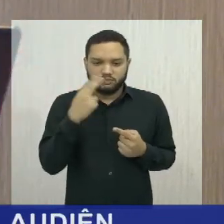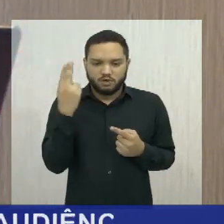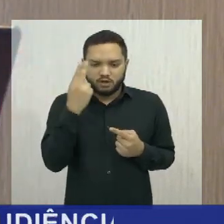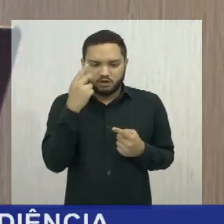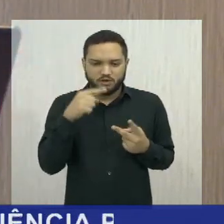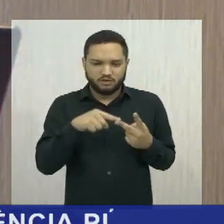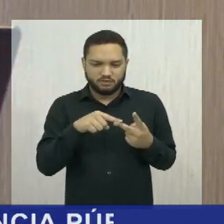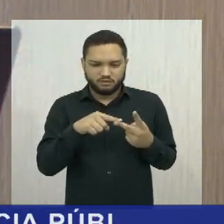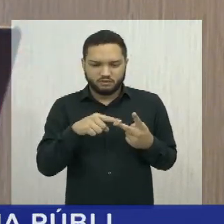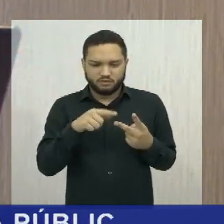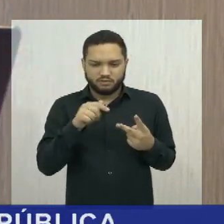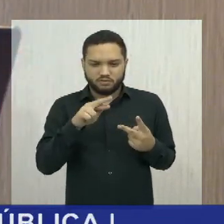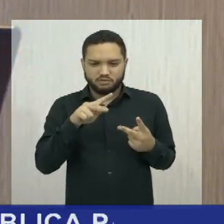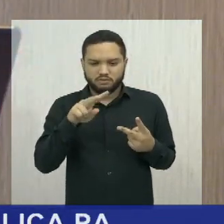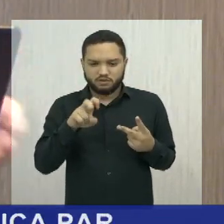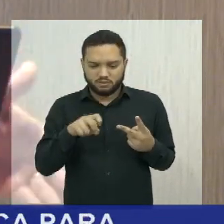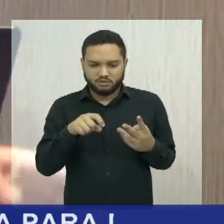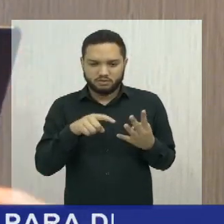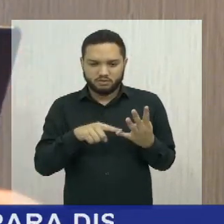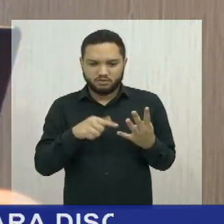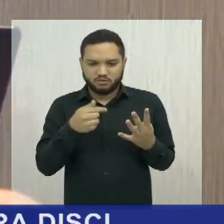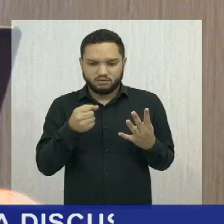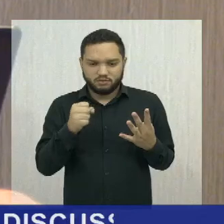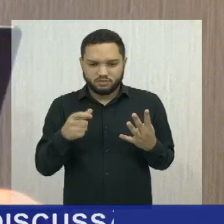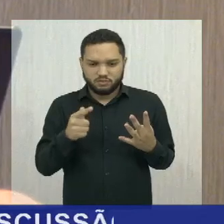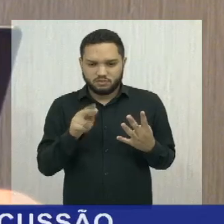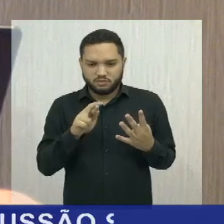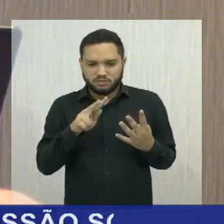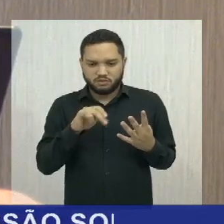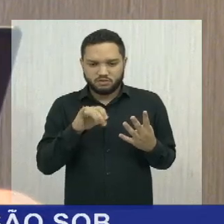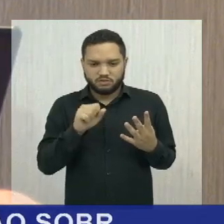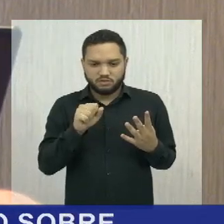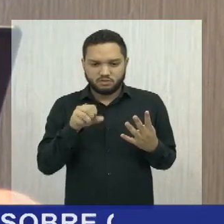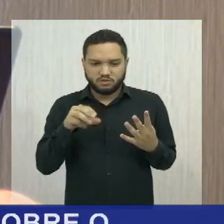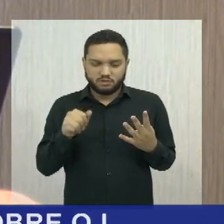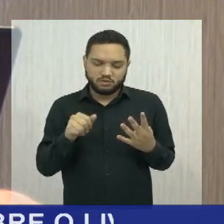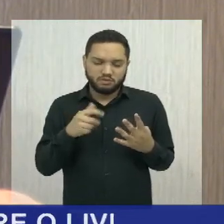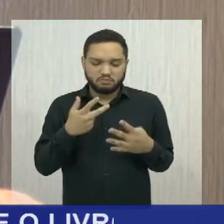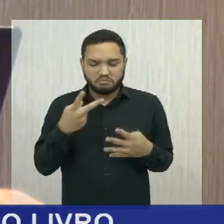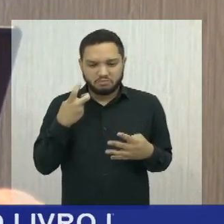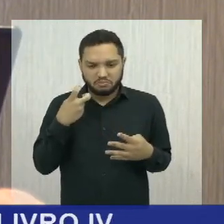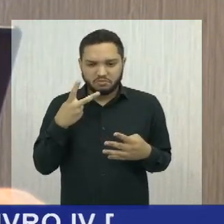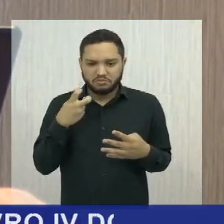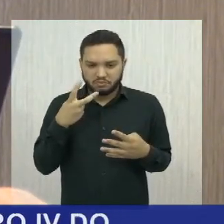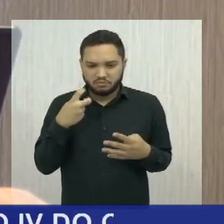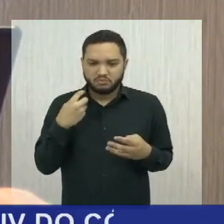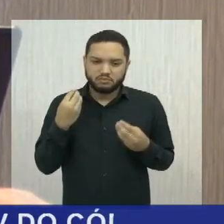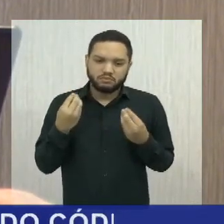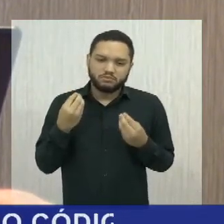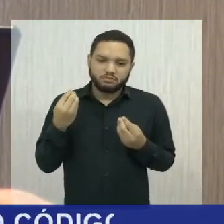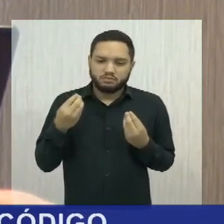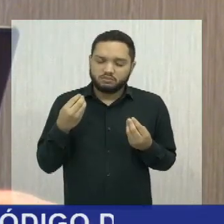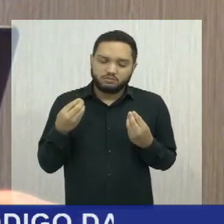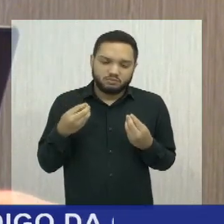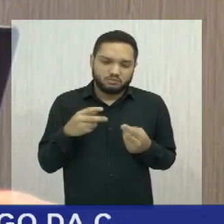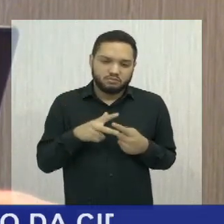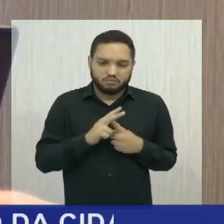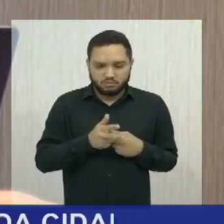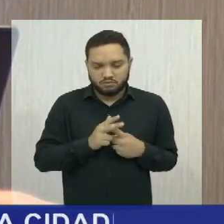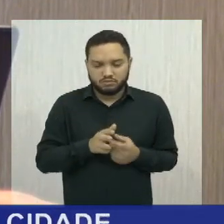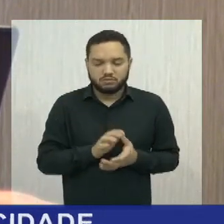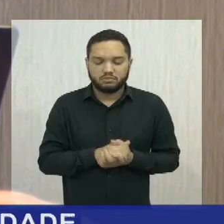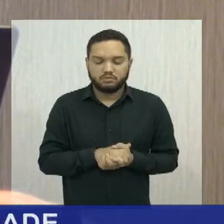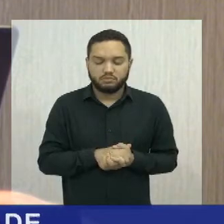o 772 é grave e o 782 é gravíssima. Então, a gente vê já como é que nós podemos